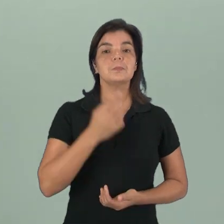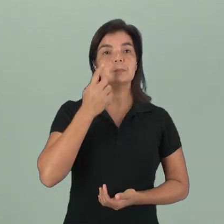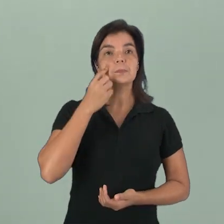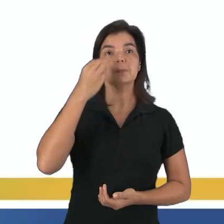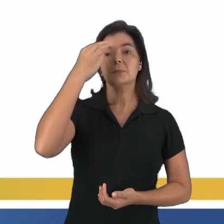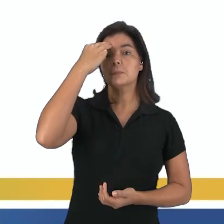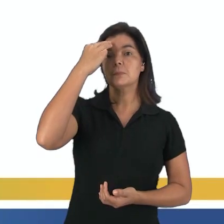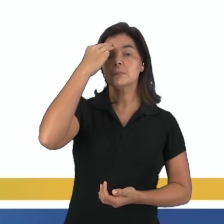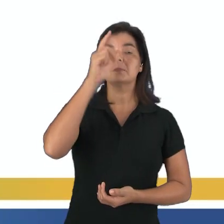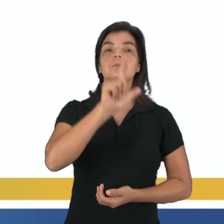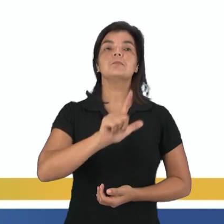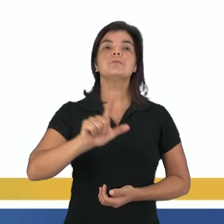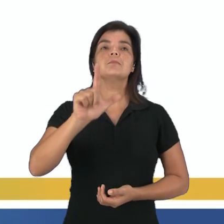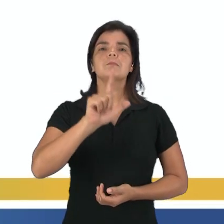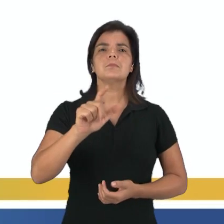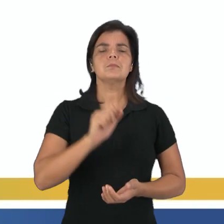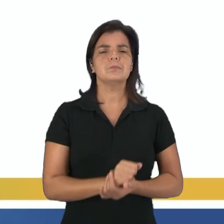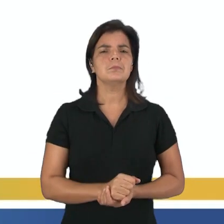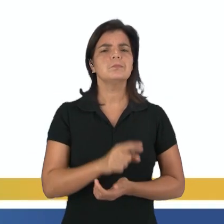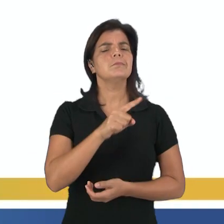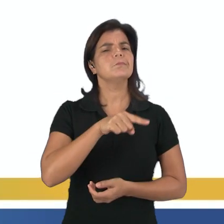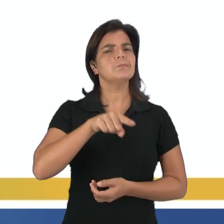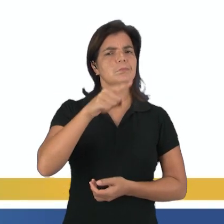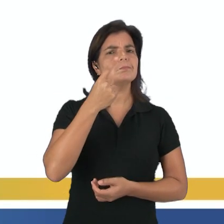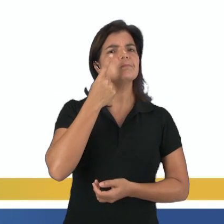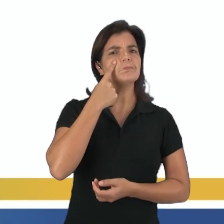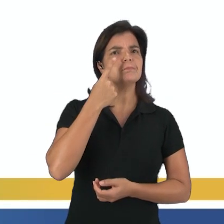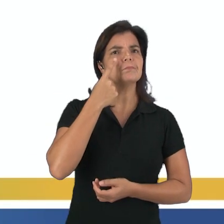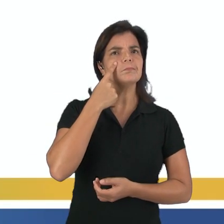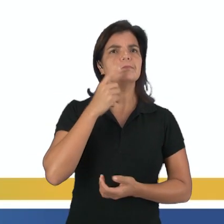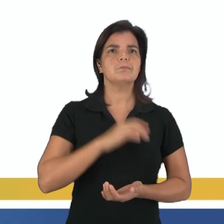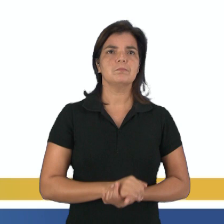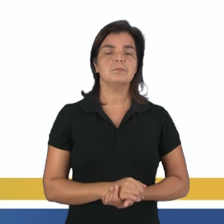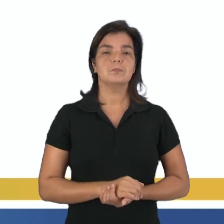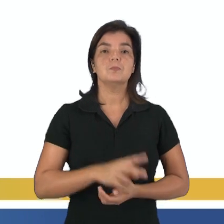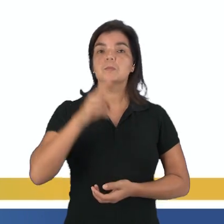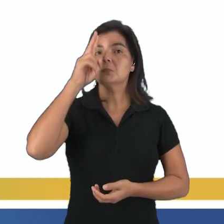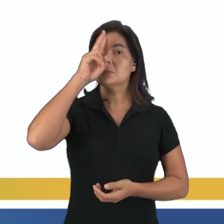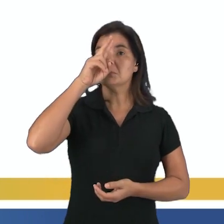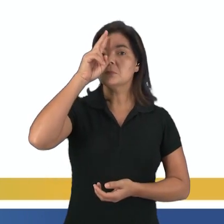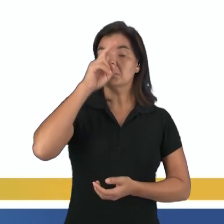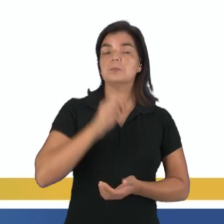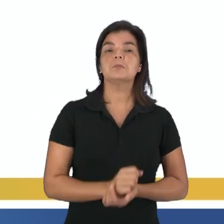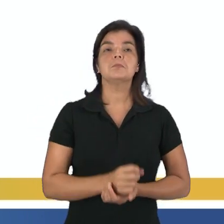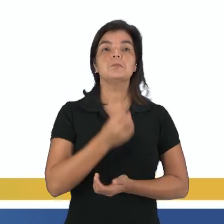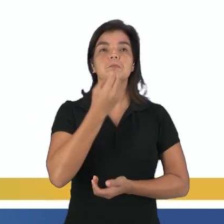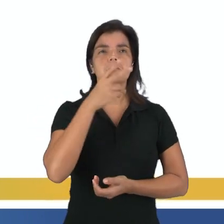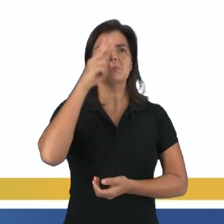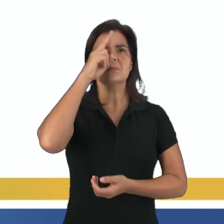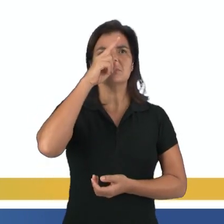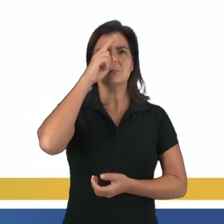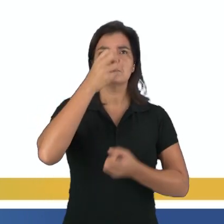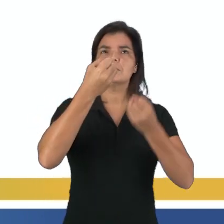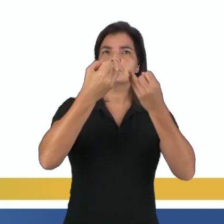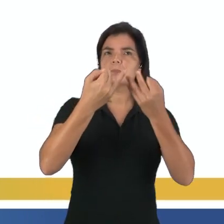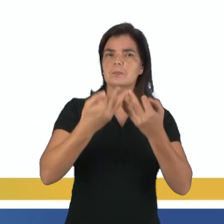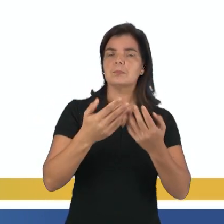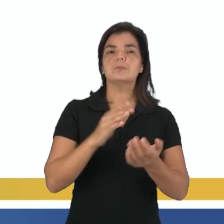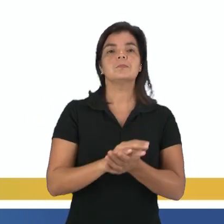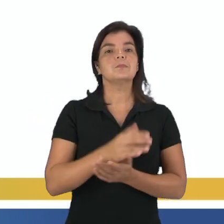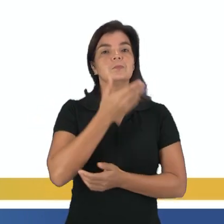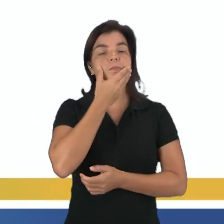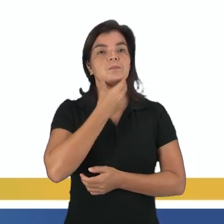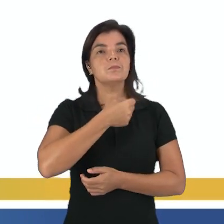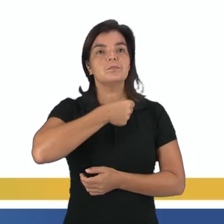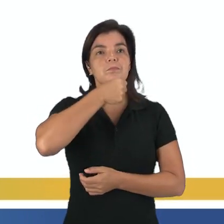Memórias literárias. Você já ouviu uma história, uma boa história sendo contada pelos seus